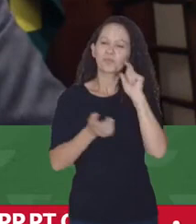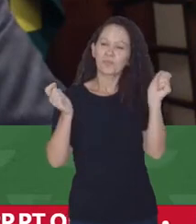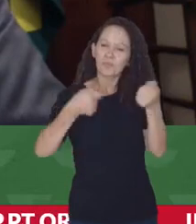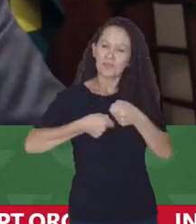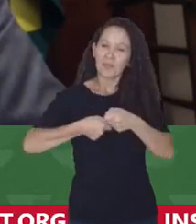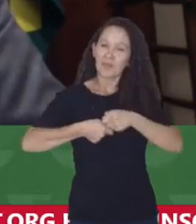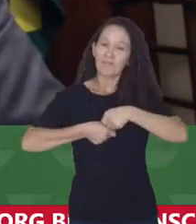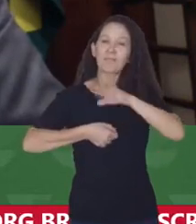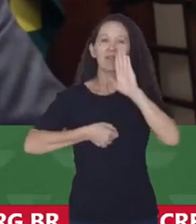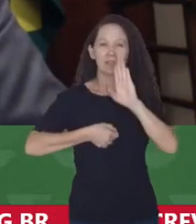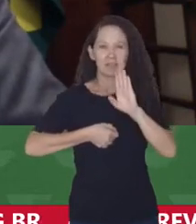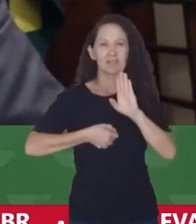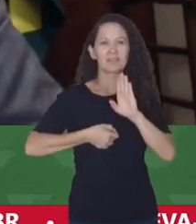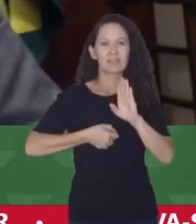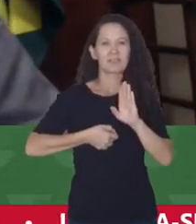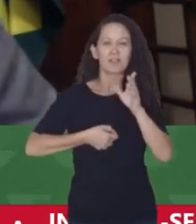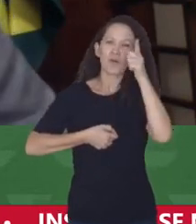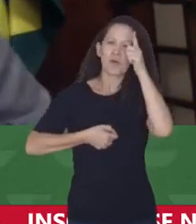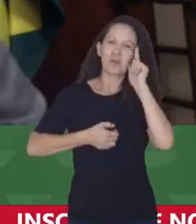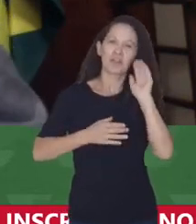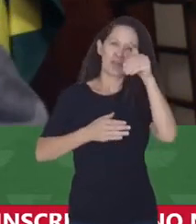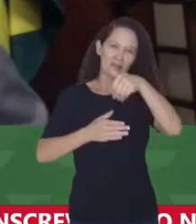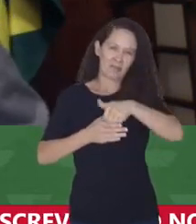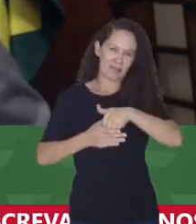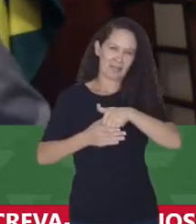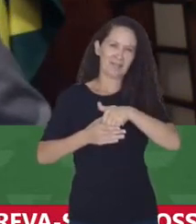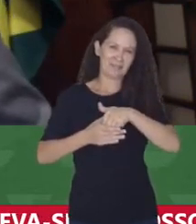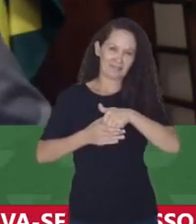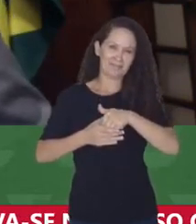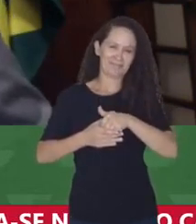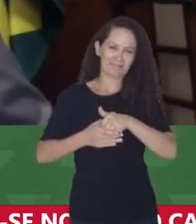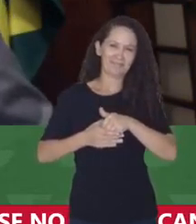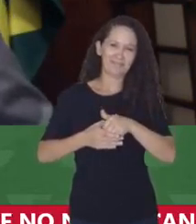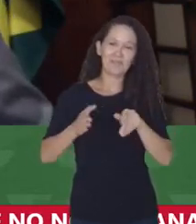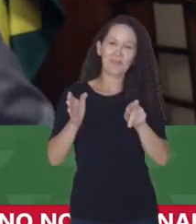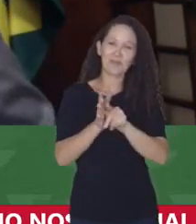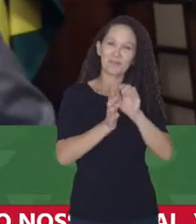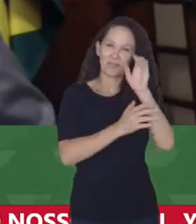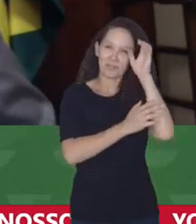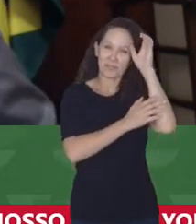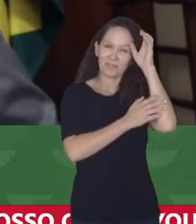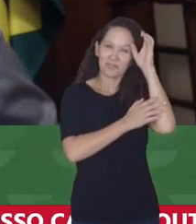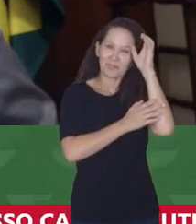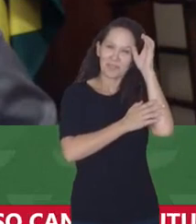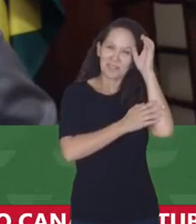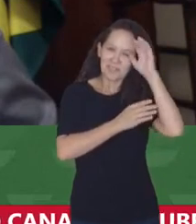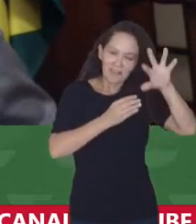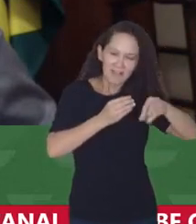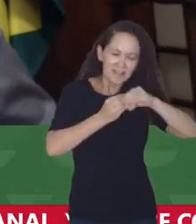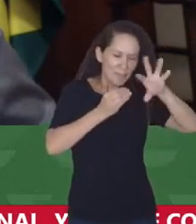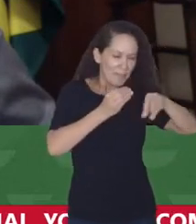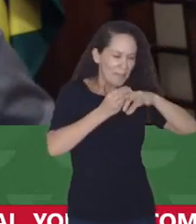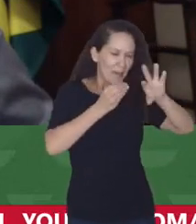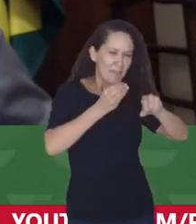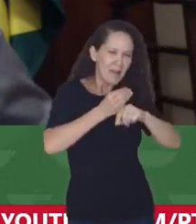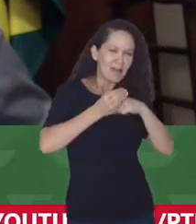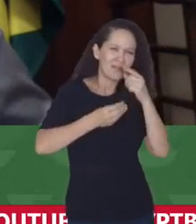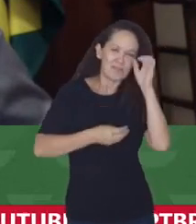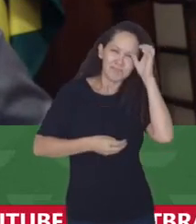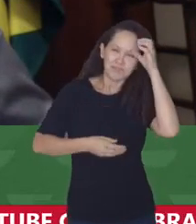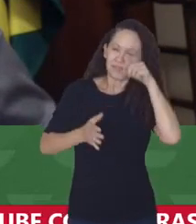potencializar muito ganhando as eleições, que é esse conhecimento que está acumulado, né, de